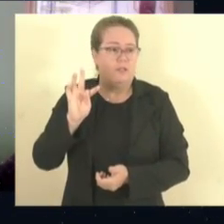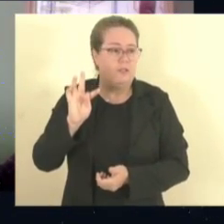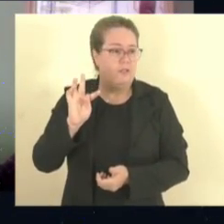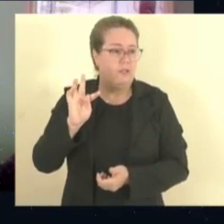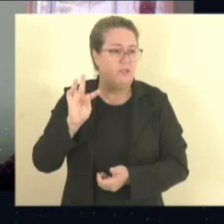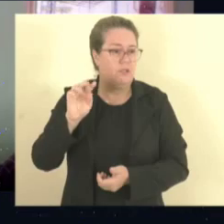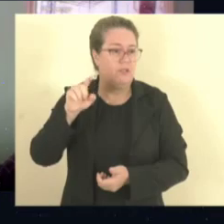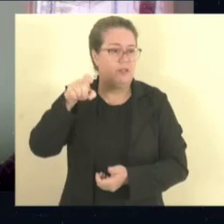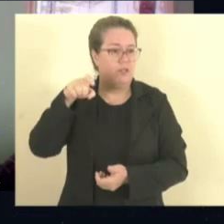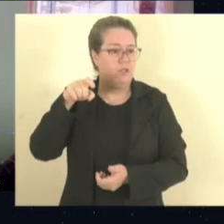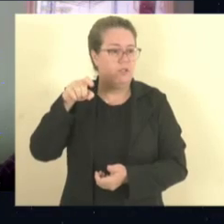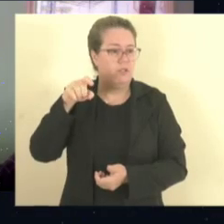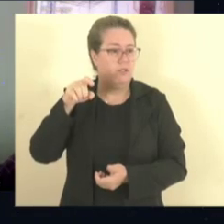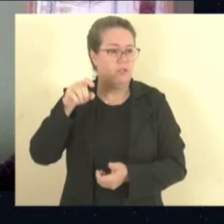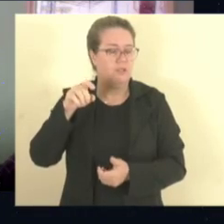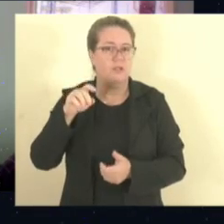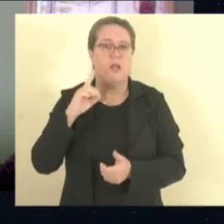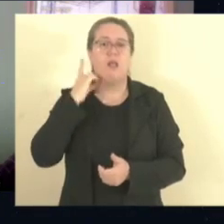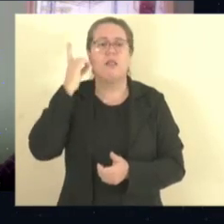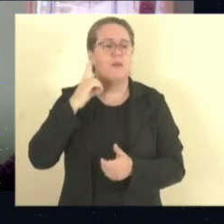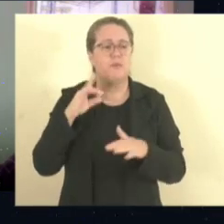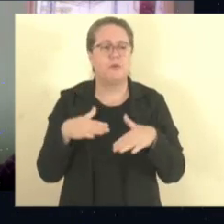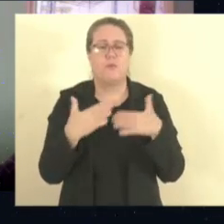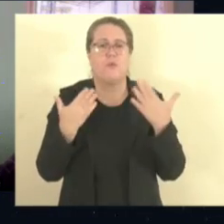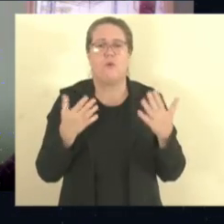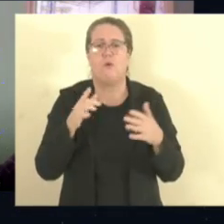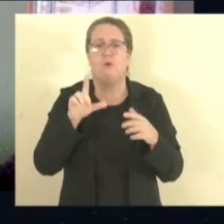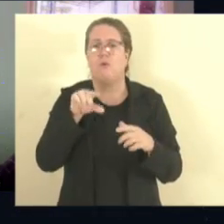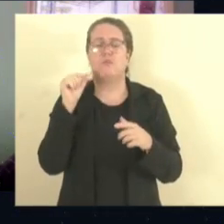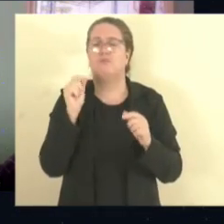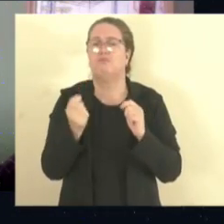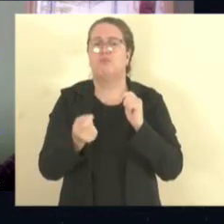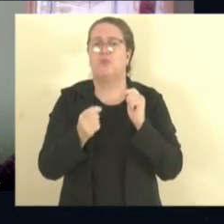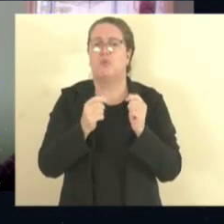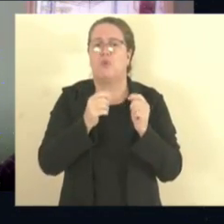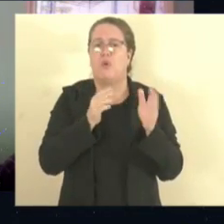Chambinho, pediu, Lucas Polesi, depois deputado Thiago, ok?